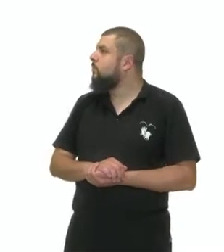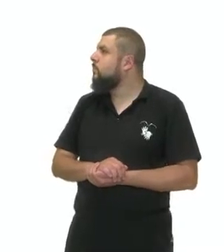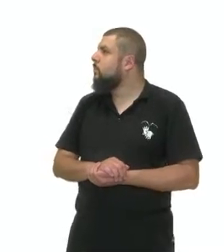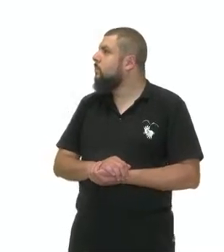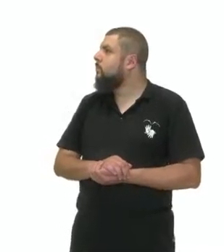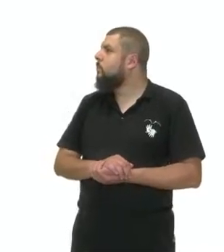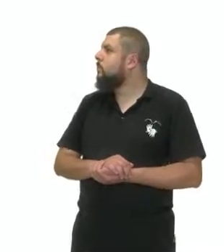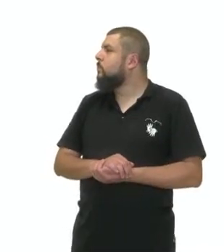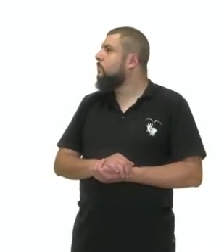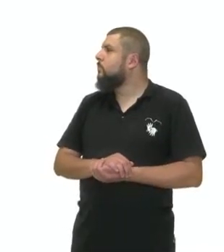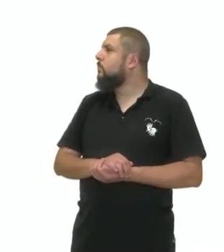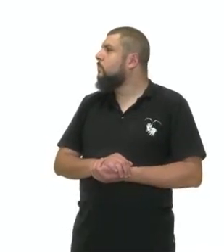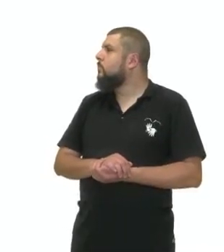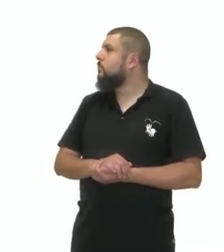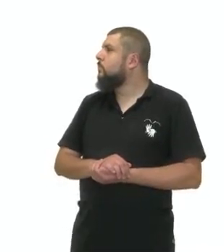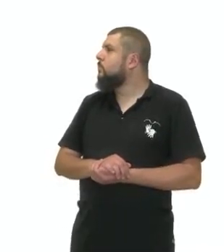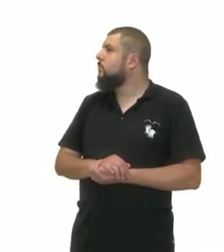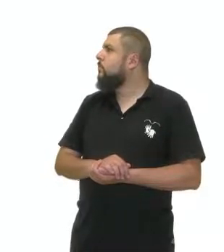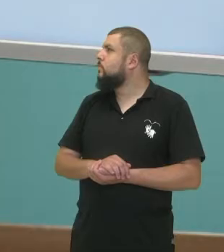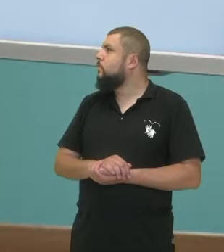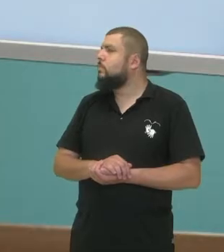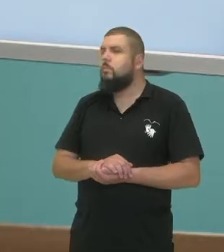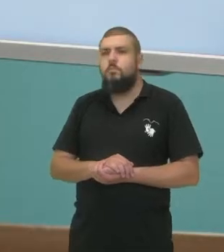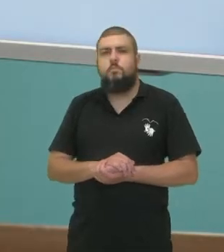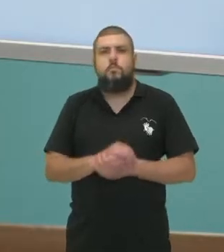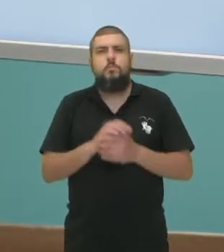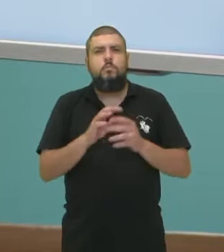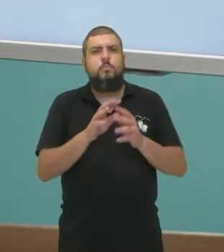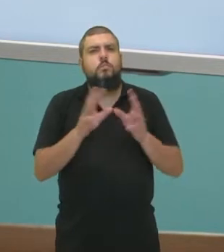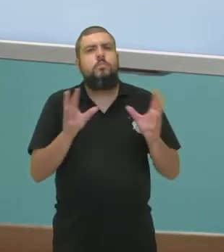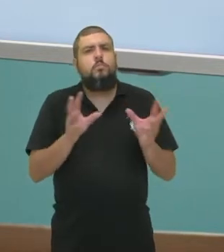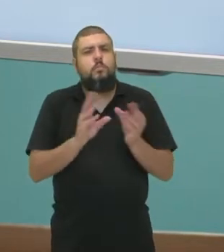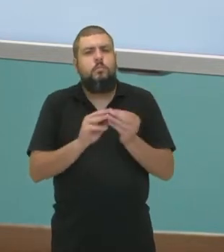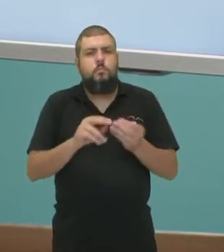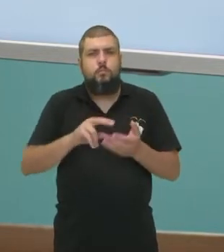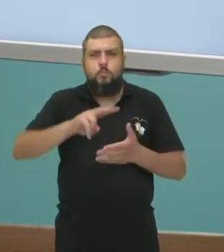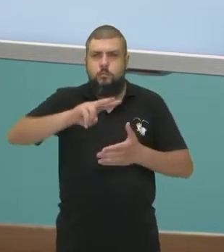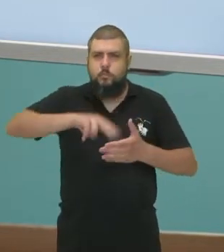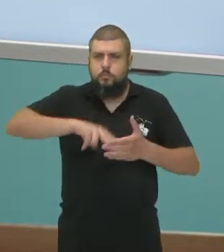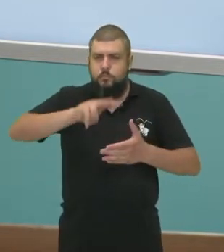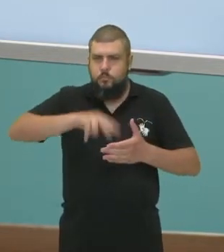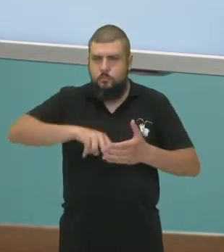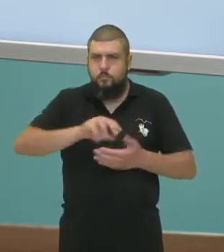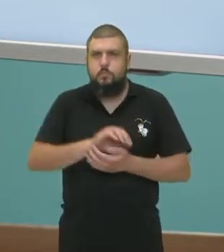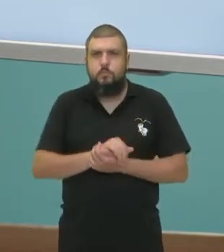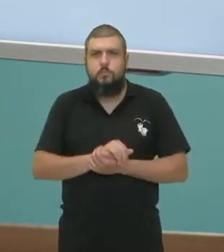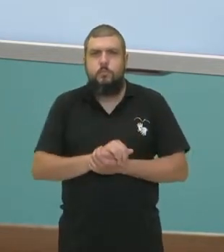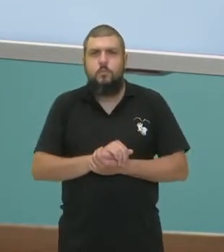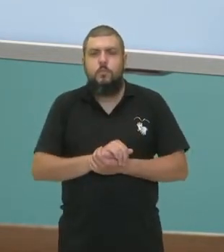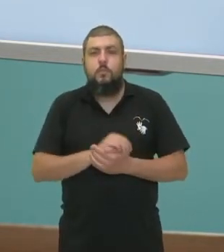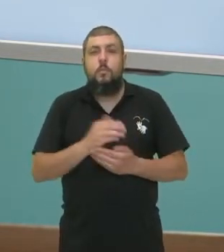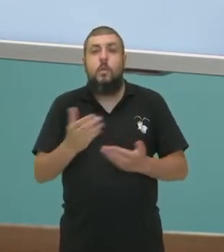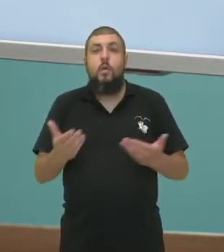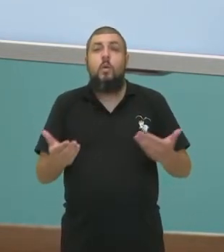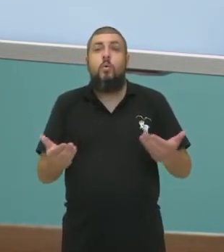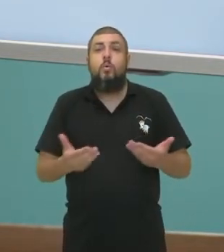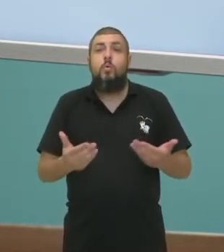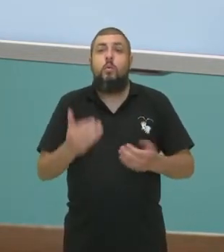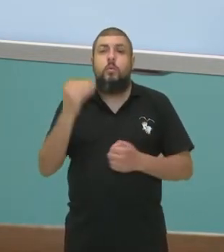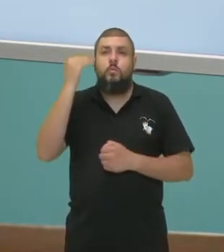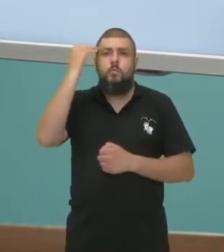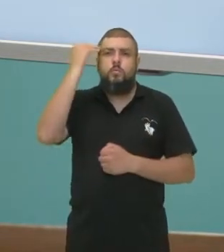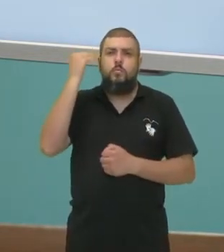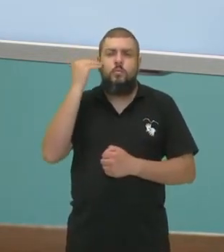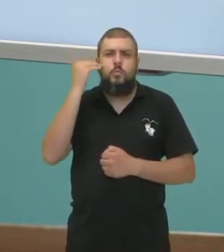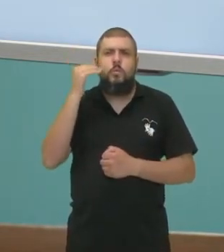grandes empresas capitalistas. Quer dizer esse fragmento aqui que a gente leu, né? Atualmente, os adolescentes, eles são mais propensos a